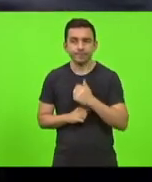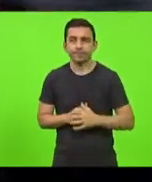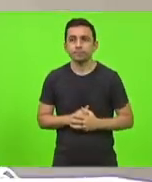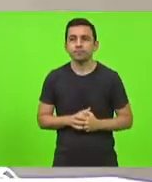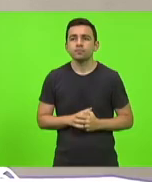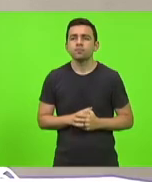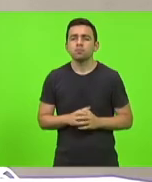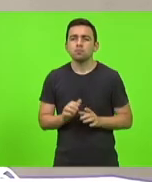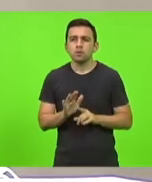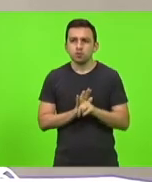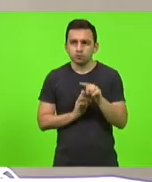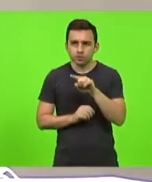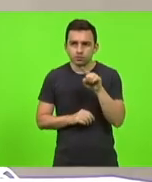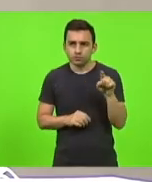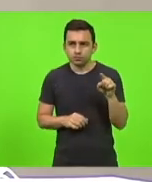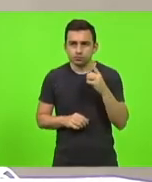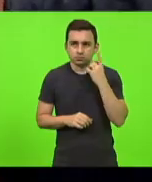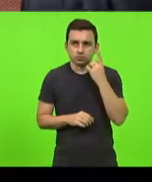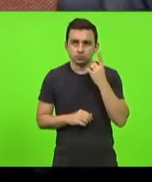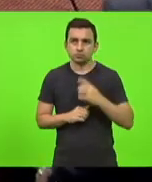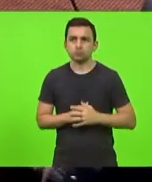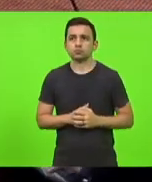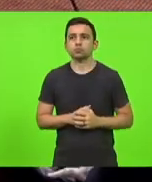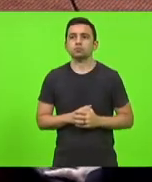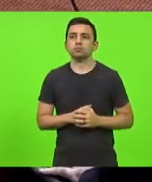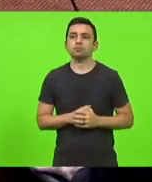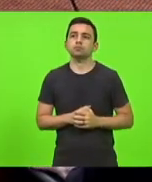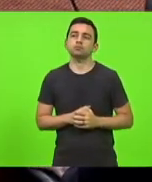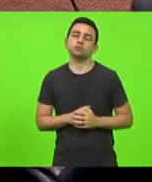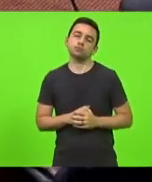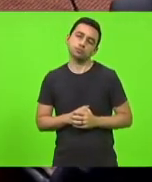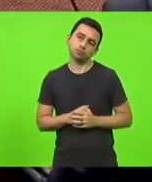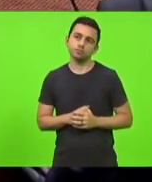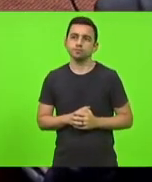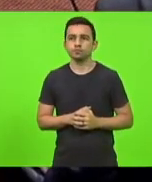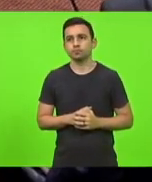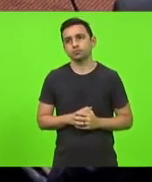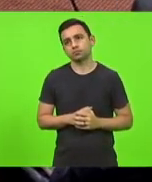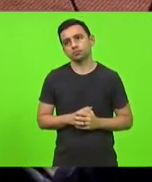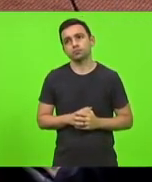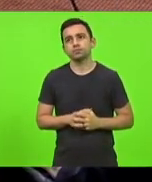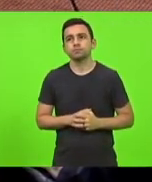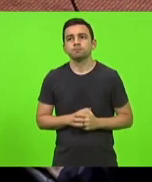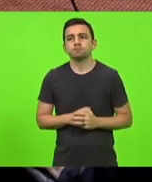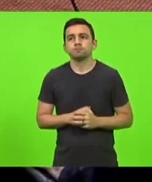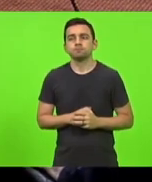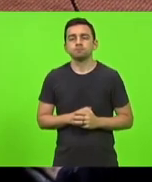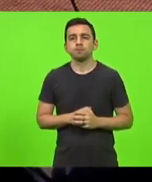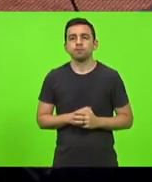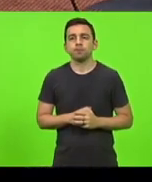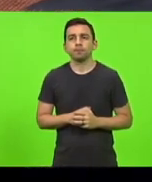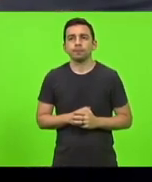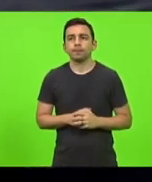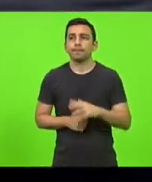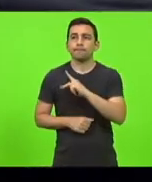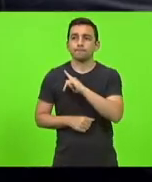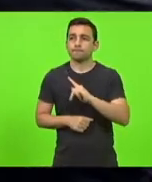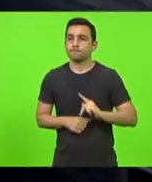Consulto, senhores e senhoras deputados. Senhor presidente, pela ordem, senhor presidente. Pela ordem, deputado Marcos Vieira, na sequência, deputado Márcio Machado. Senhor